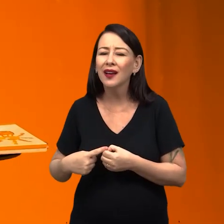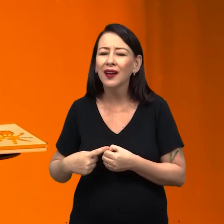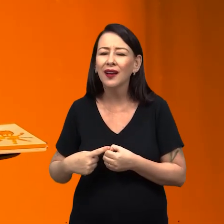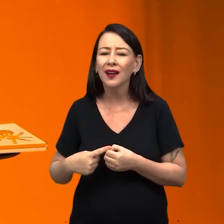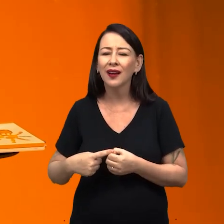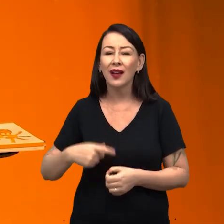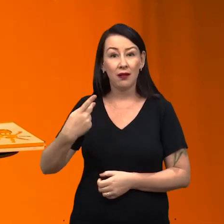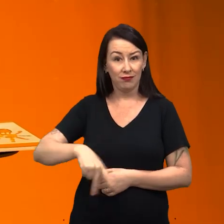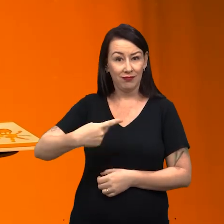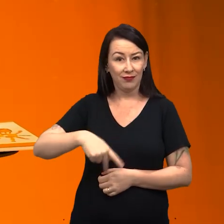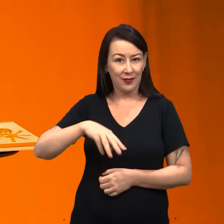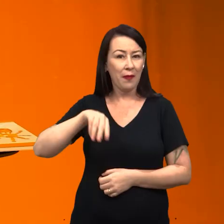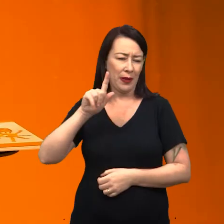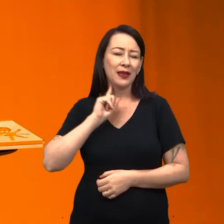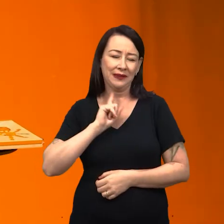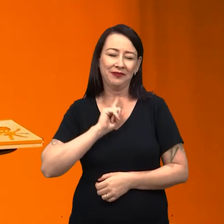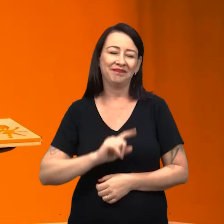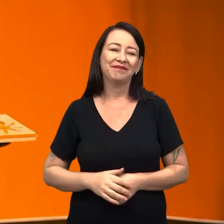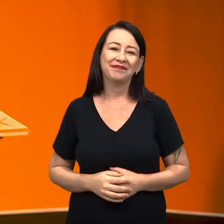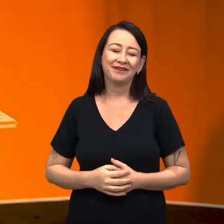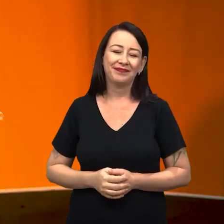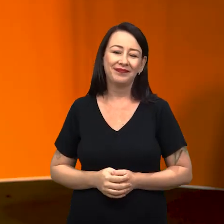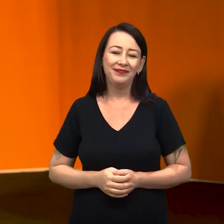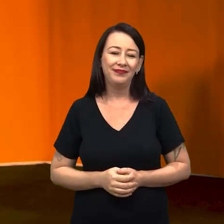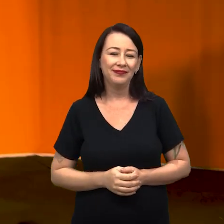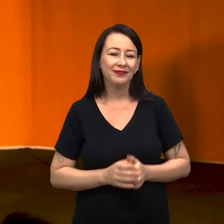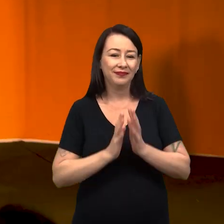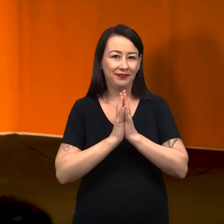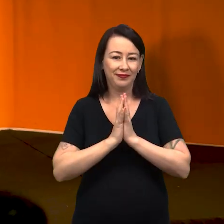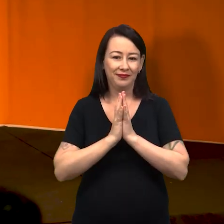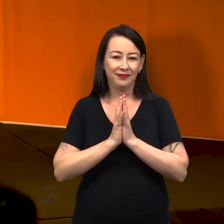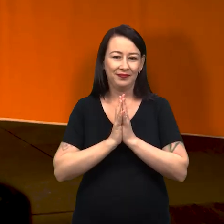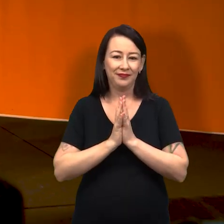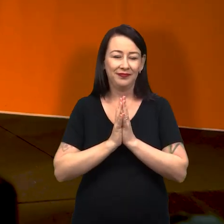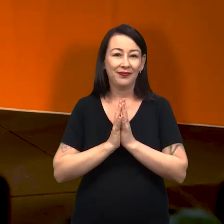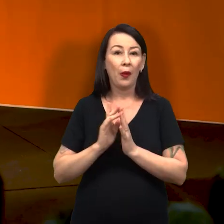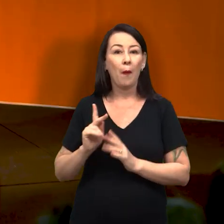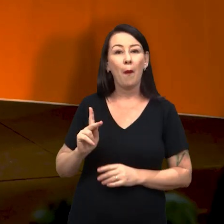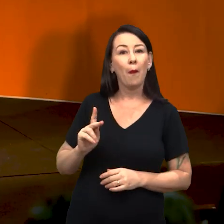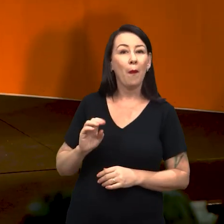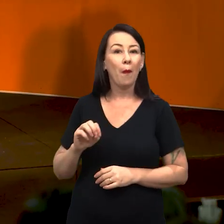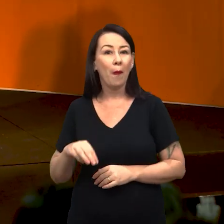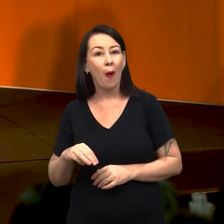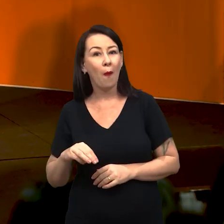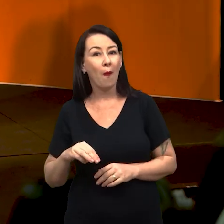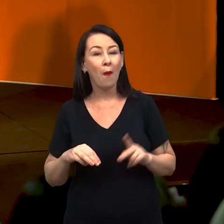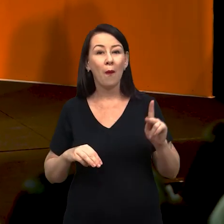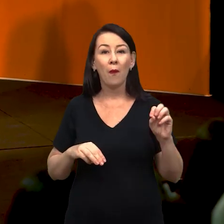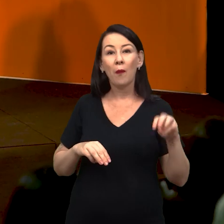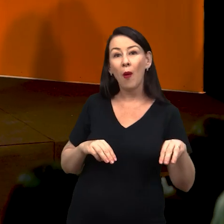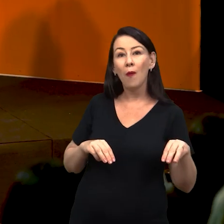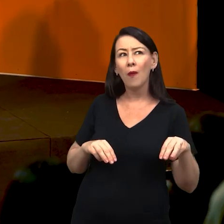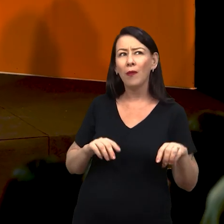Roquim? É tudo daqui da nossa Minas, né? Ó, diz aqui, ó. Pom, pom,